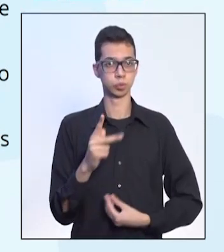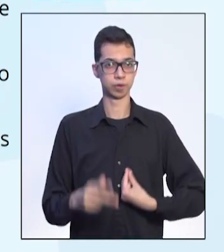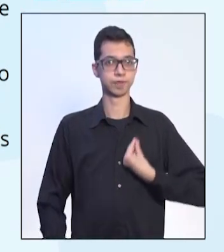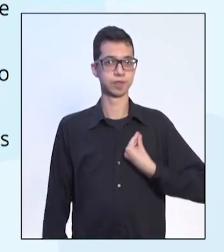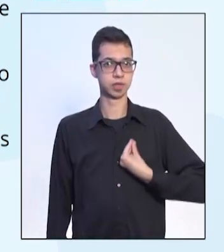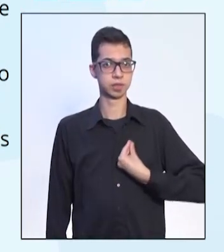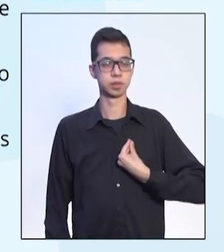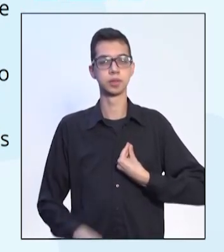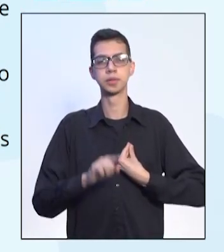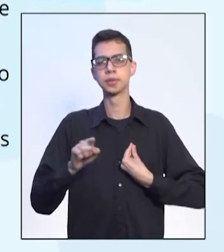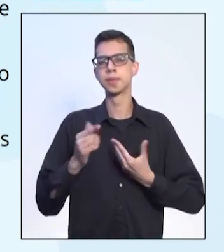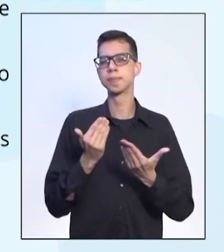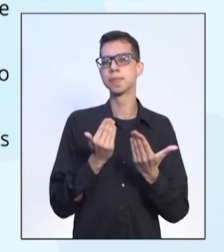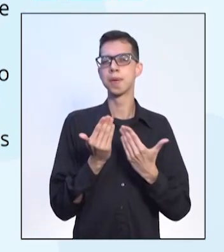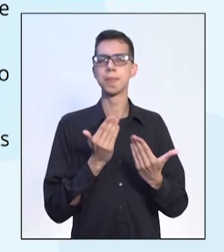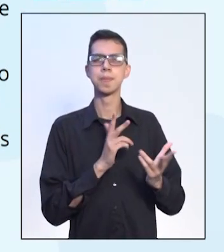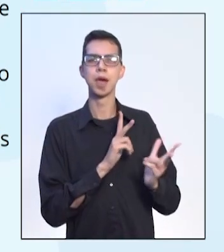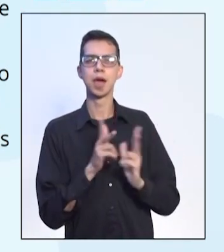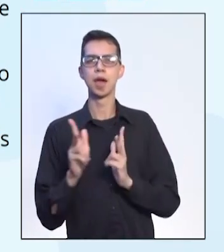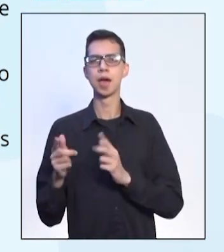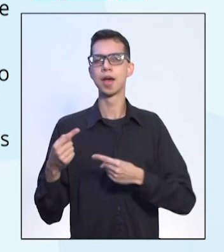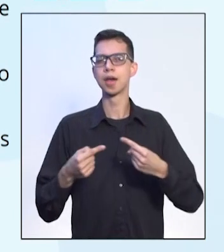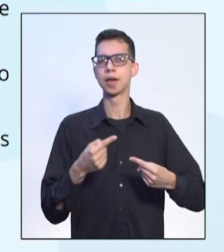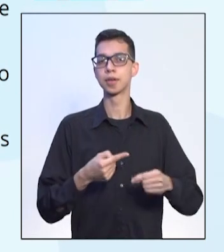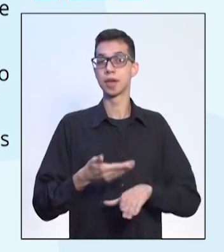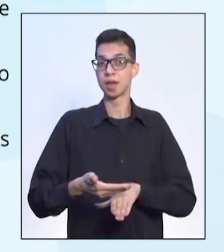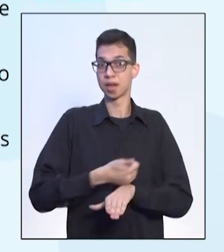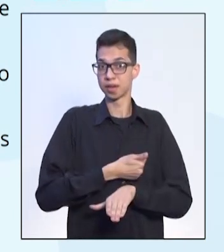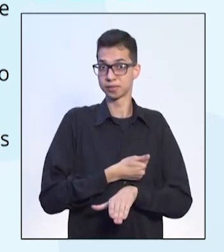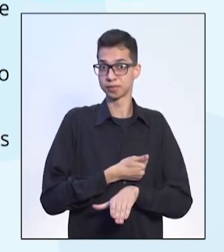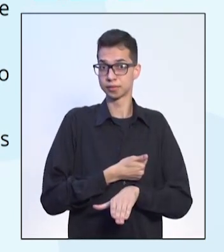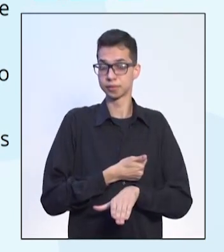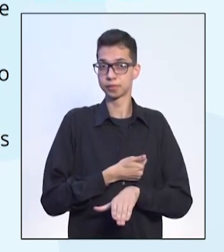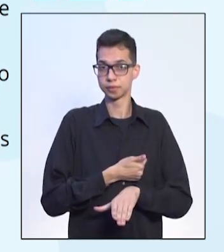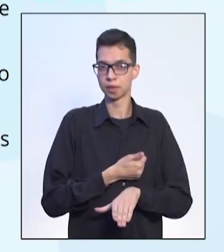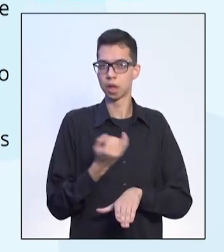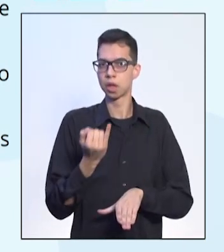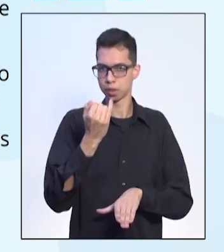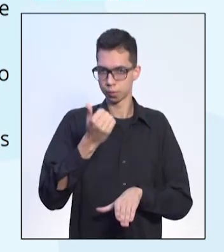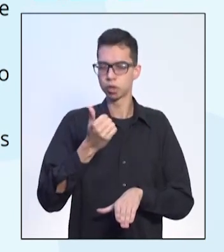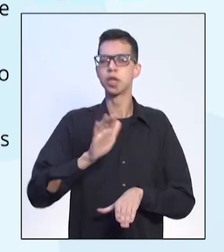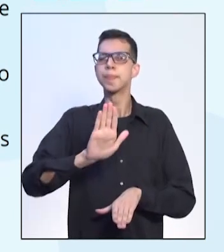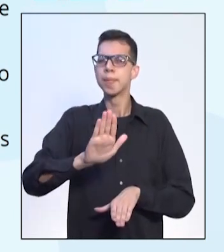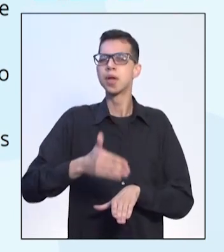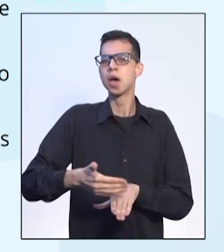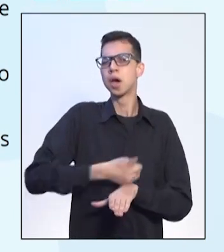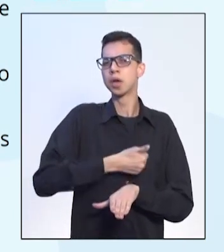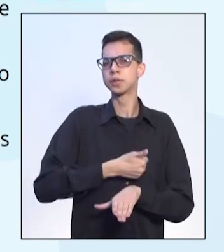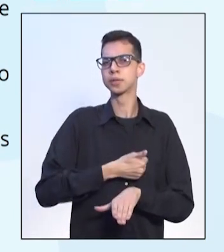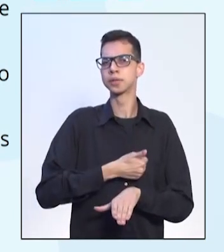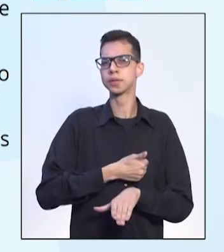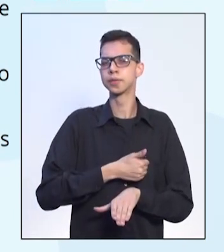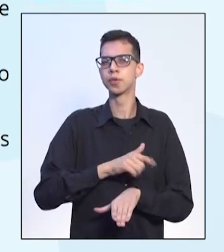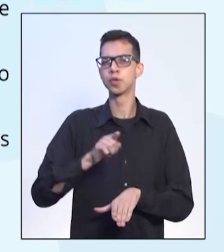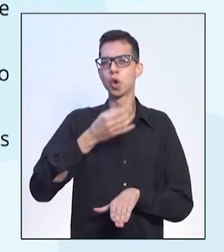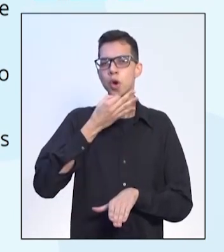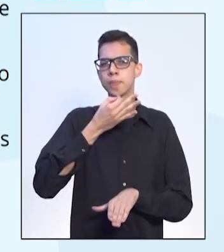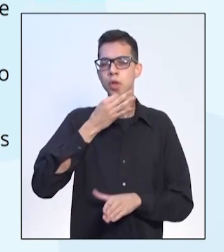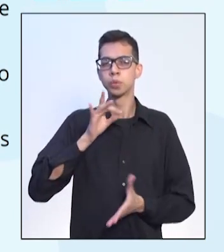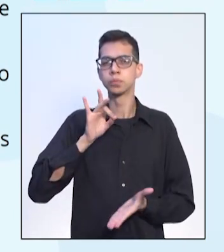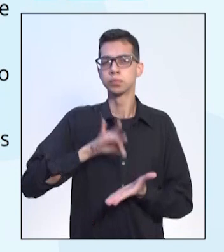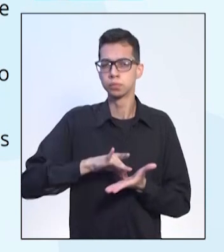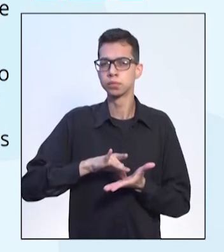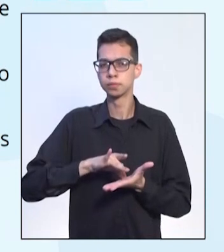as ideias, a Fernanda dizia, discutir é importante, é essencial. Mas antes de discutir, você busca fundamentar seu ponto de vista na